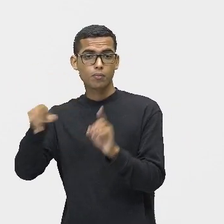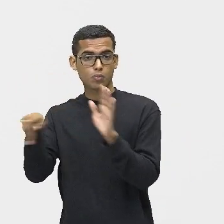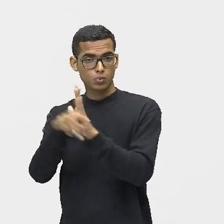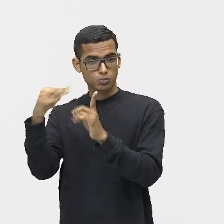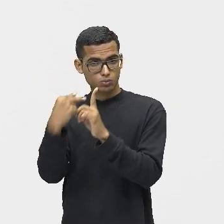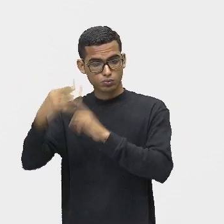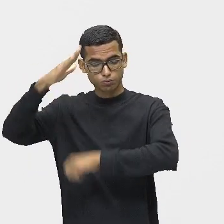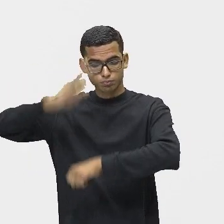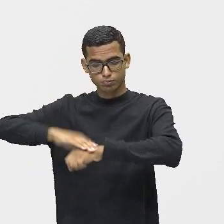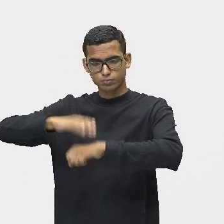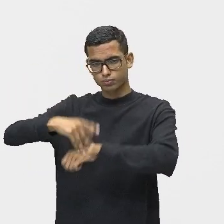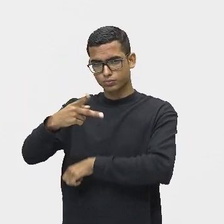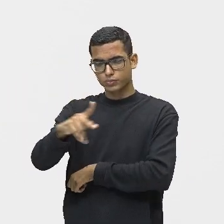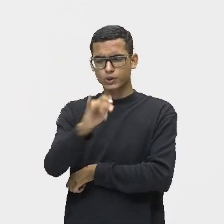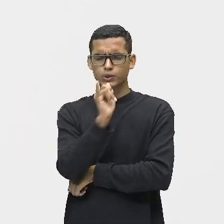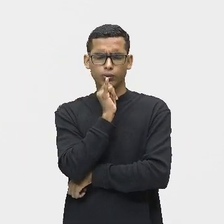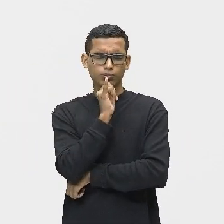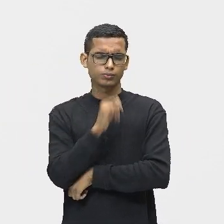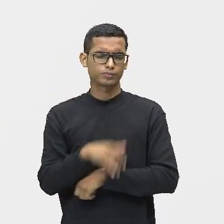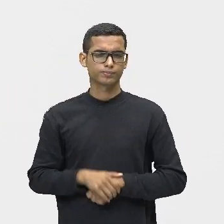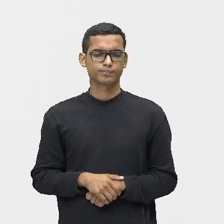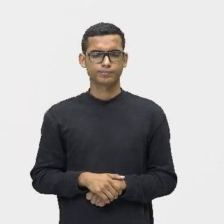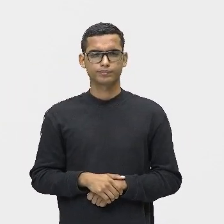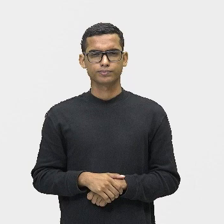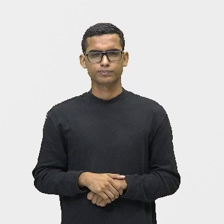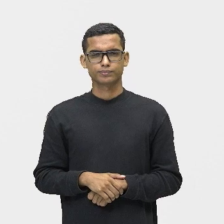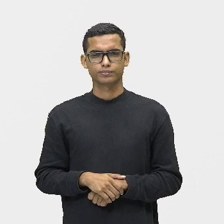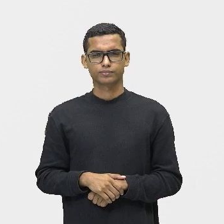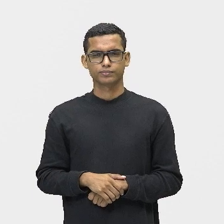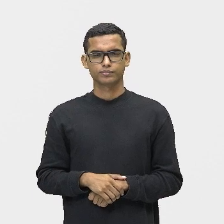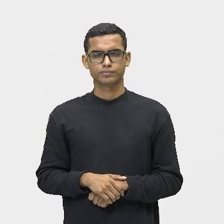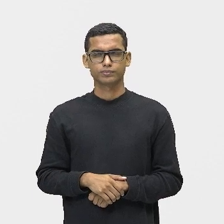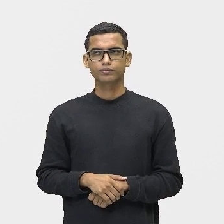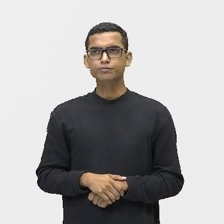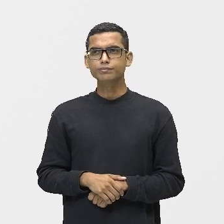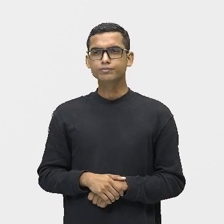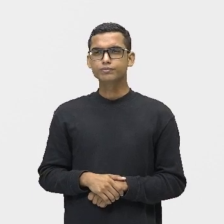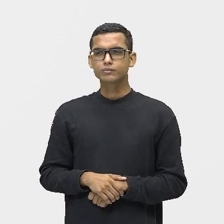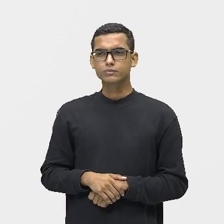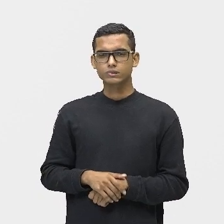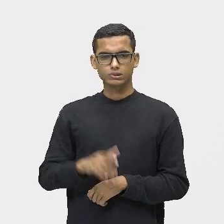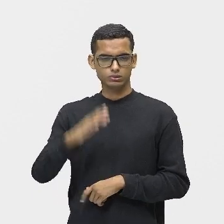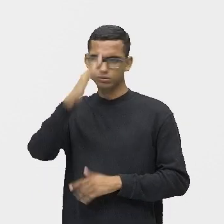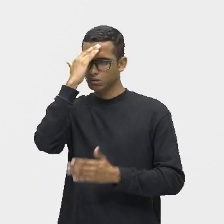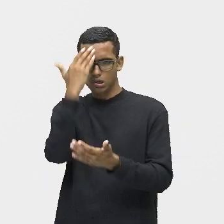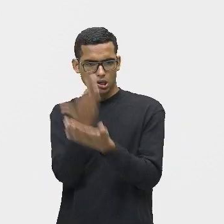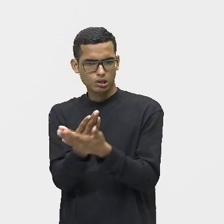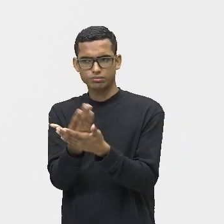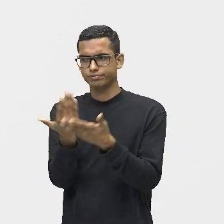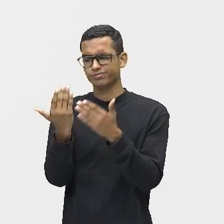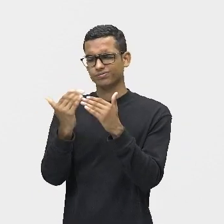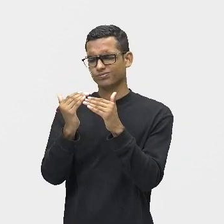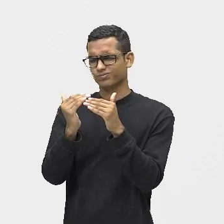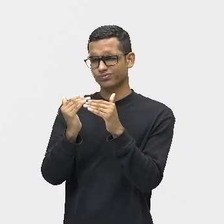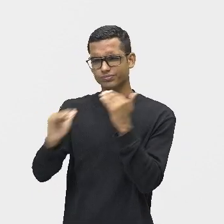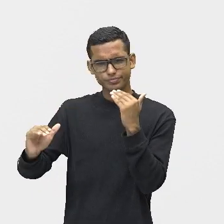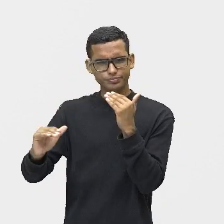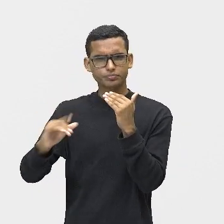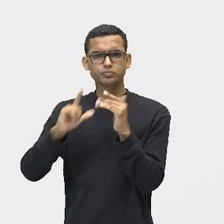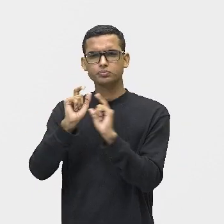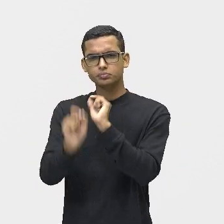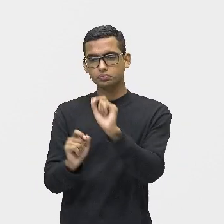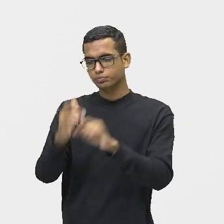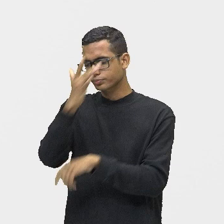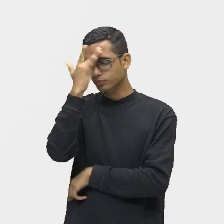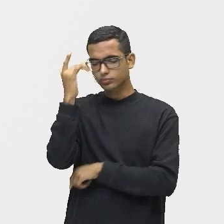de vista. Então, se de repente você não acredita, você não concorda que as pessoas que jogam lixo no rio devam ser multadas,